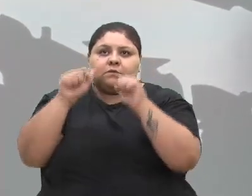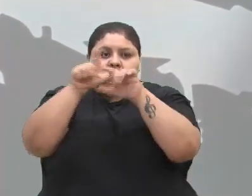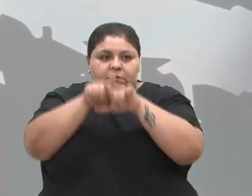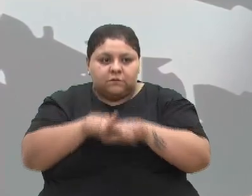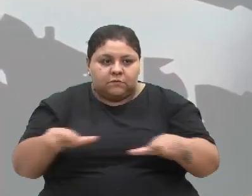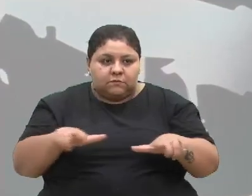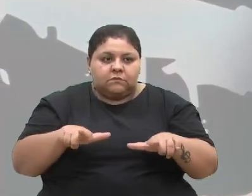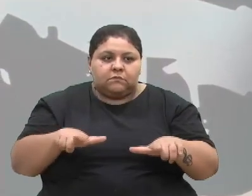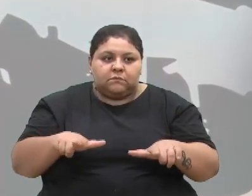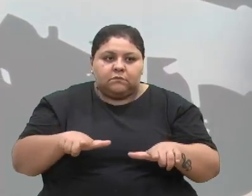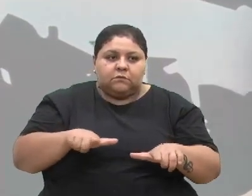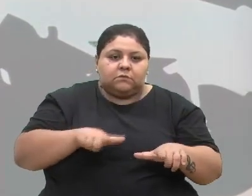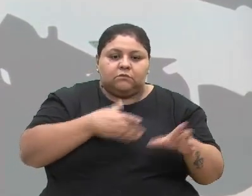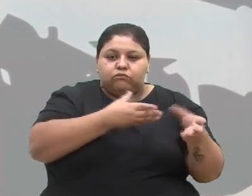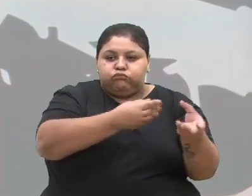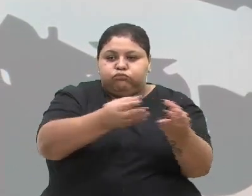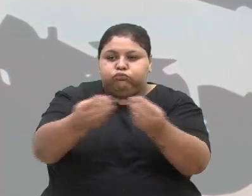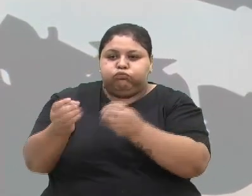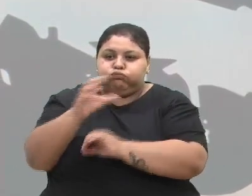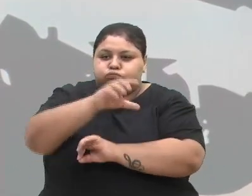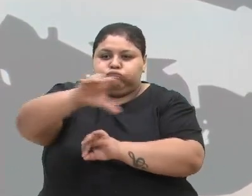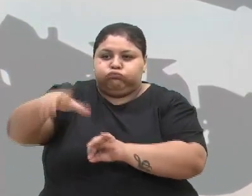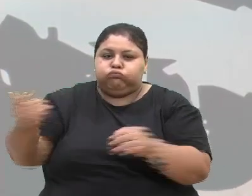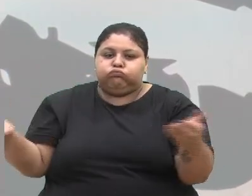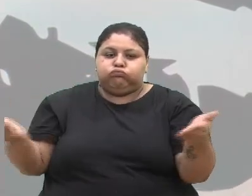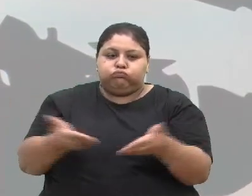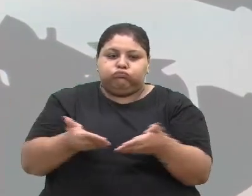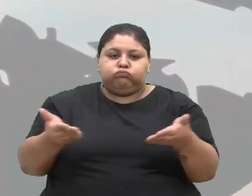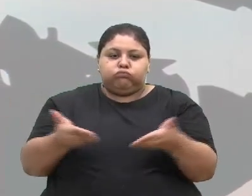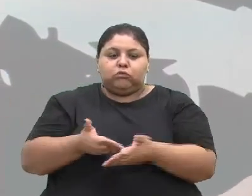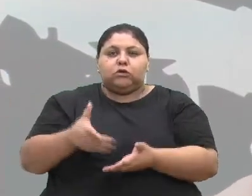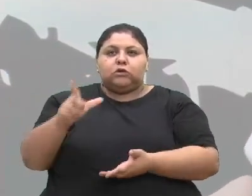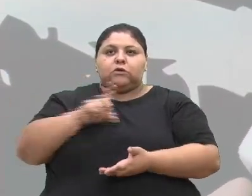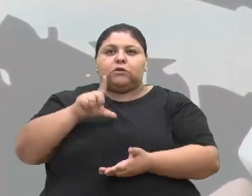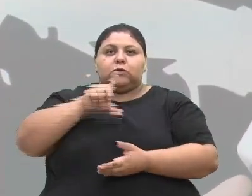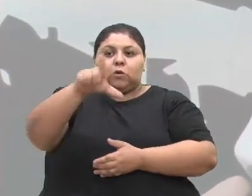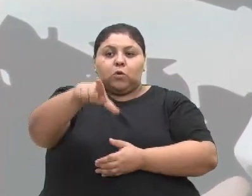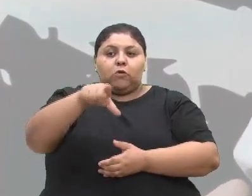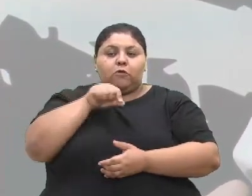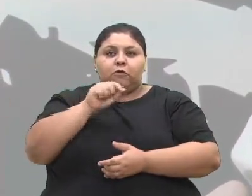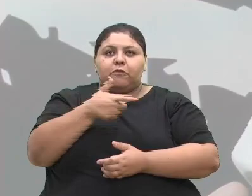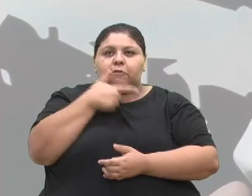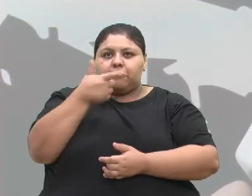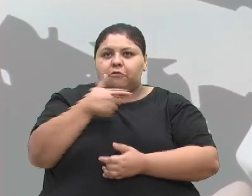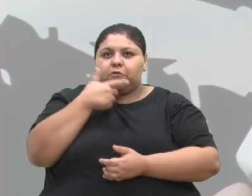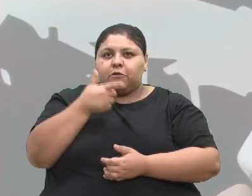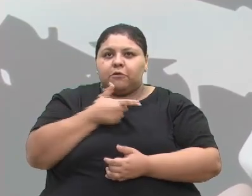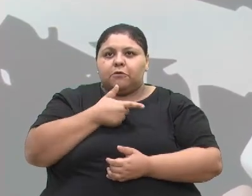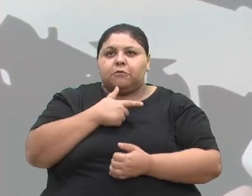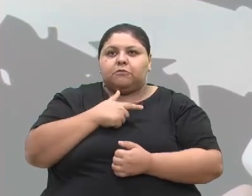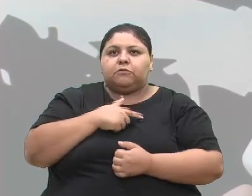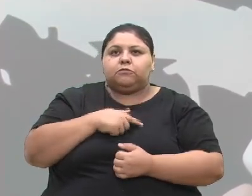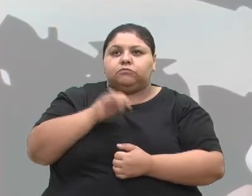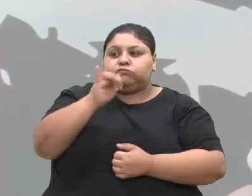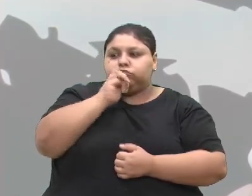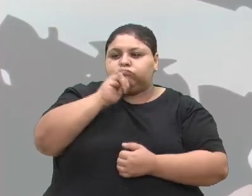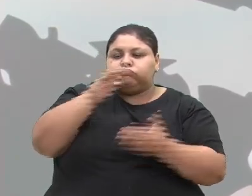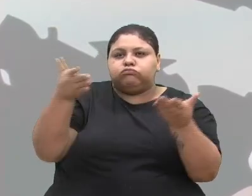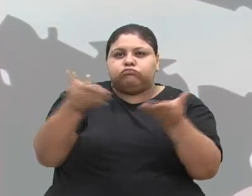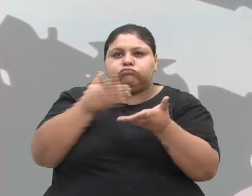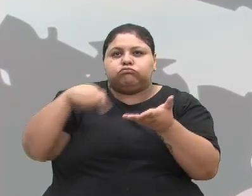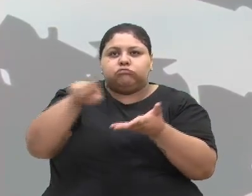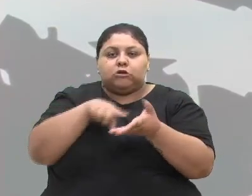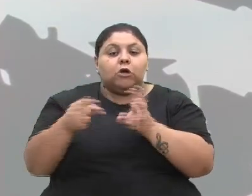em diversas esferas. E hoje eu optei por abordar e trazer esses exemplos aqui para que a